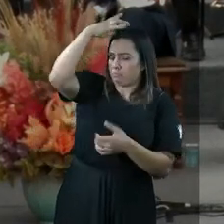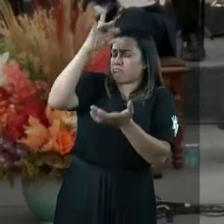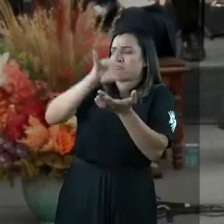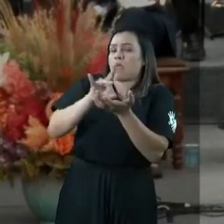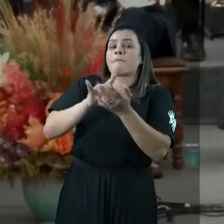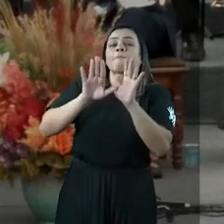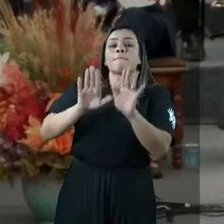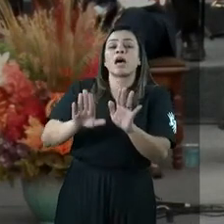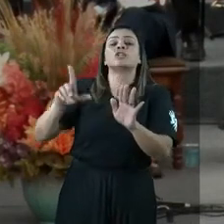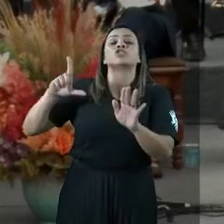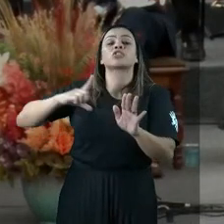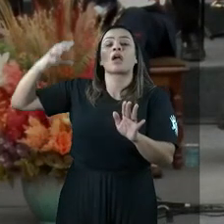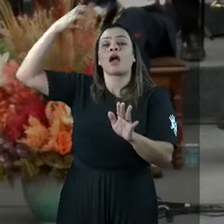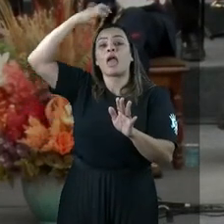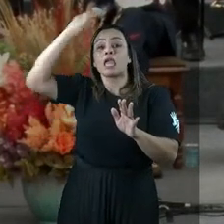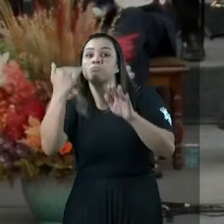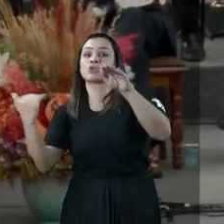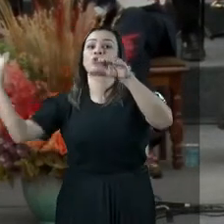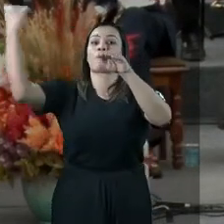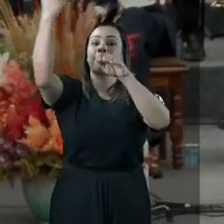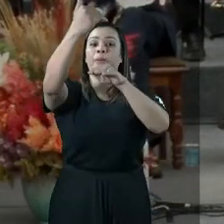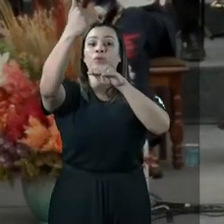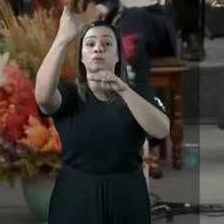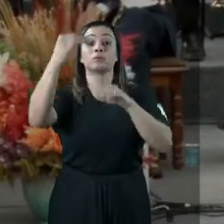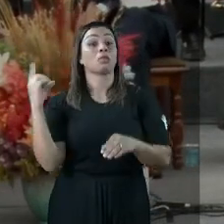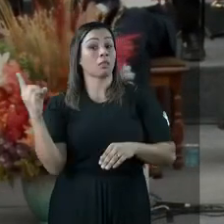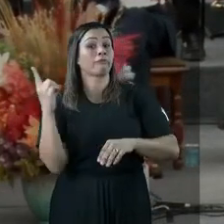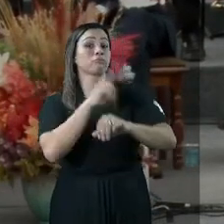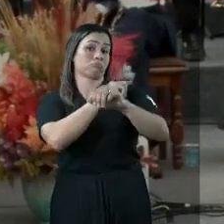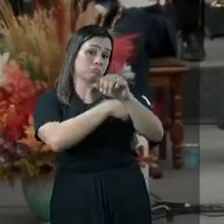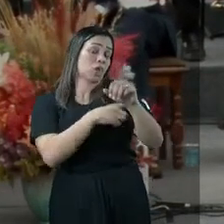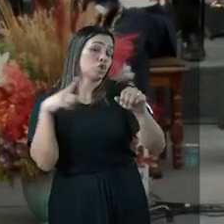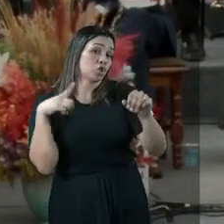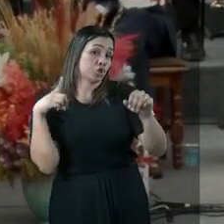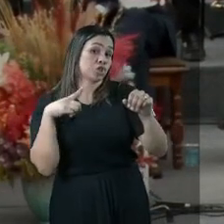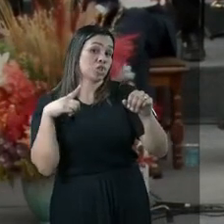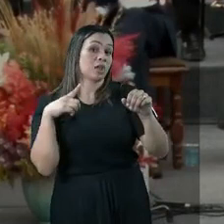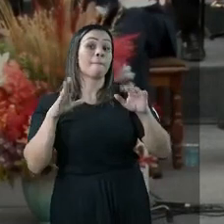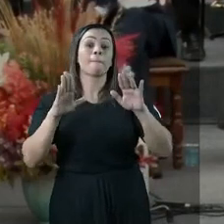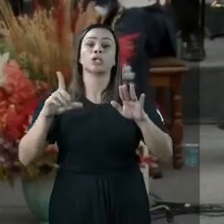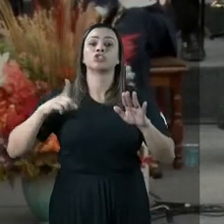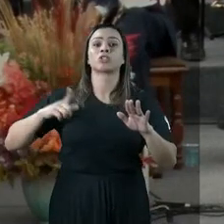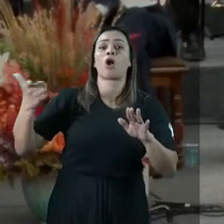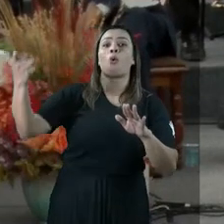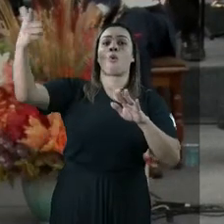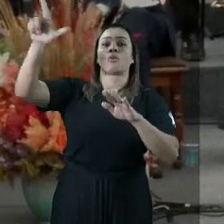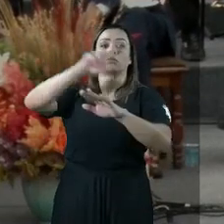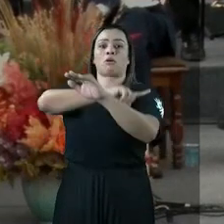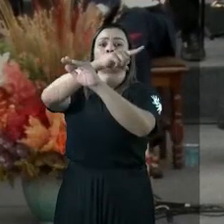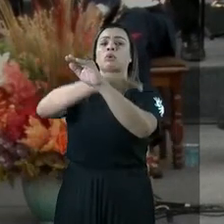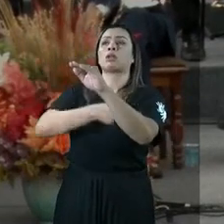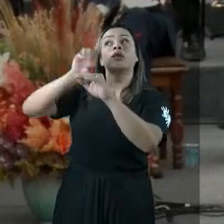Jerusalém. Davi, tu é a maior autoridade aqui na terra, mas ele manda no céu, manda na terra, manda nos